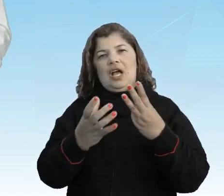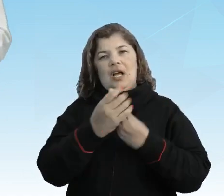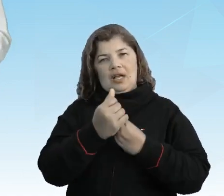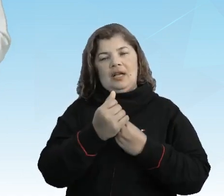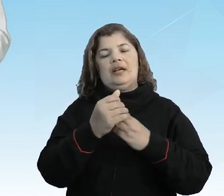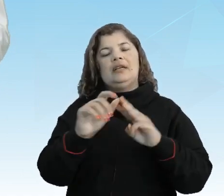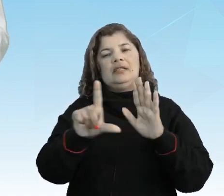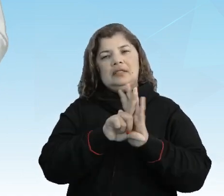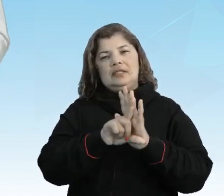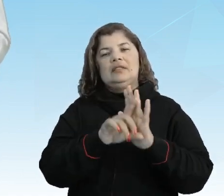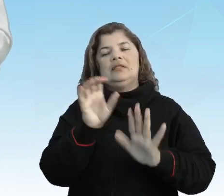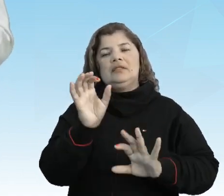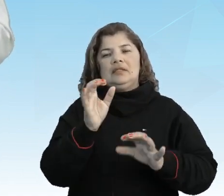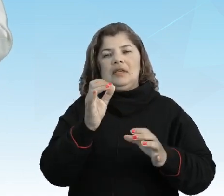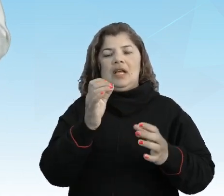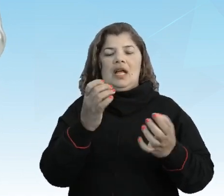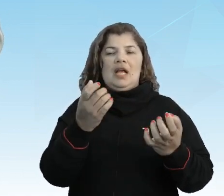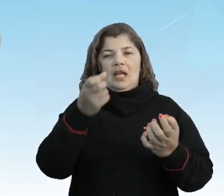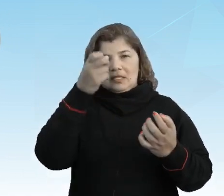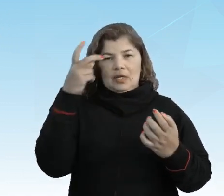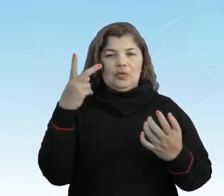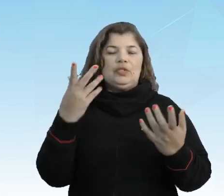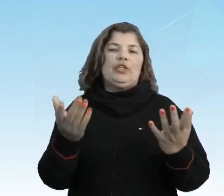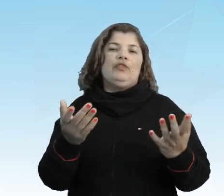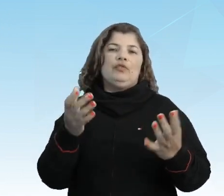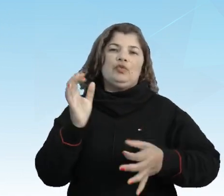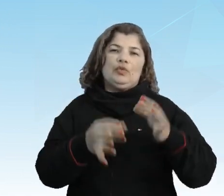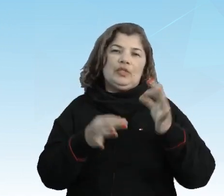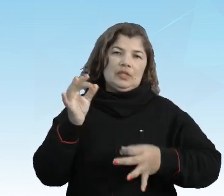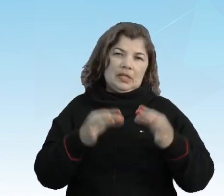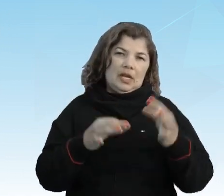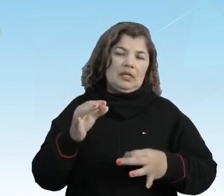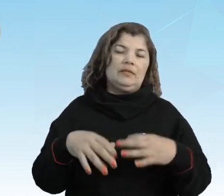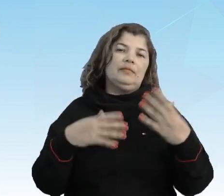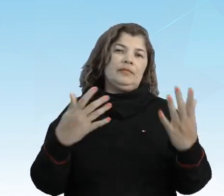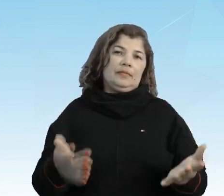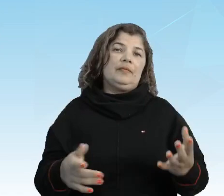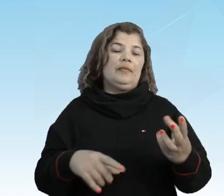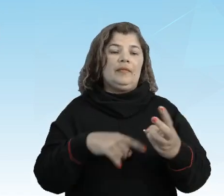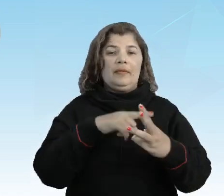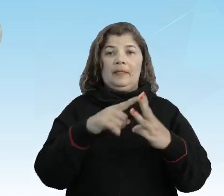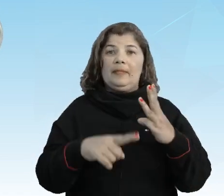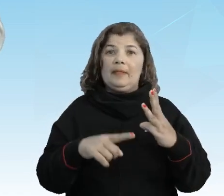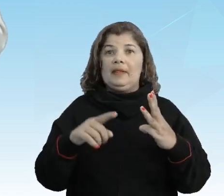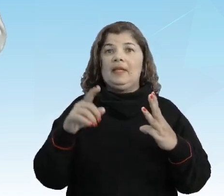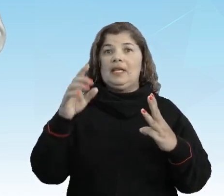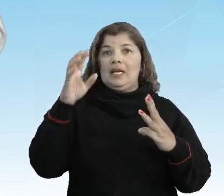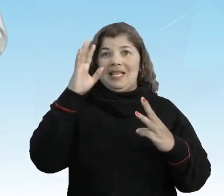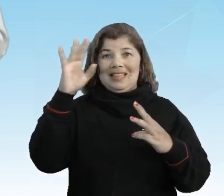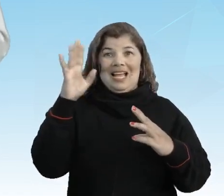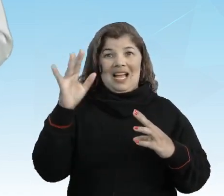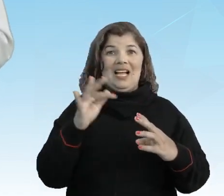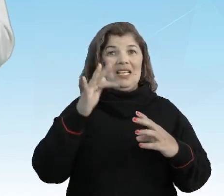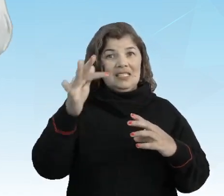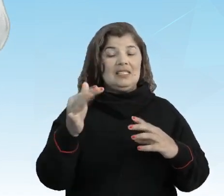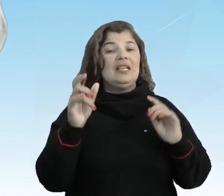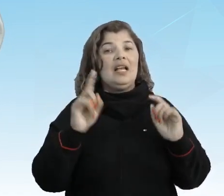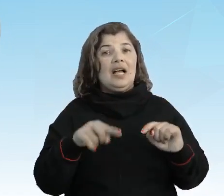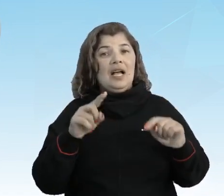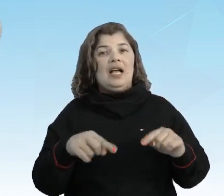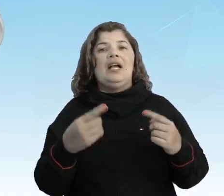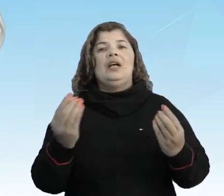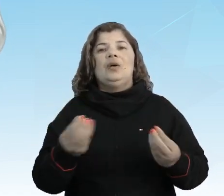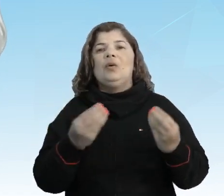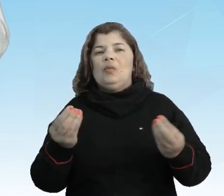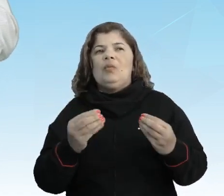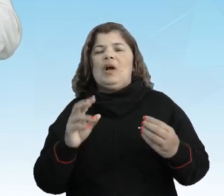legislativo, o executivo e o judiciário. E é importante lembrar, prezados estudantes, que quando nós falamos ideais iluministas, a razão, né?